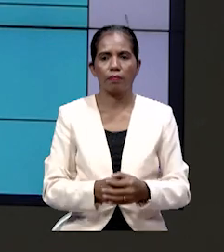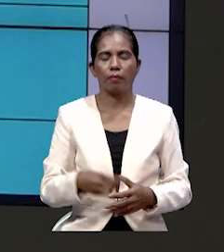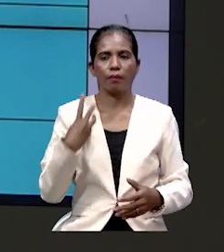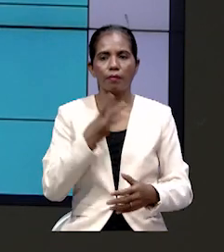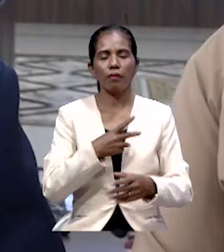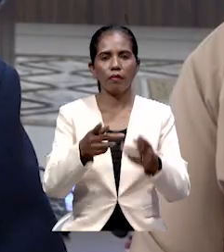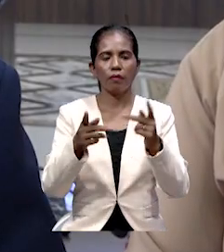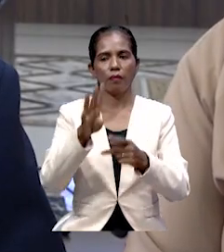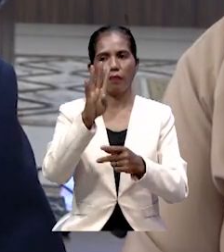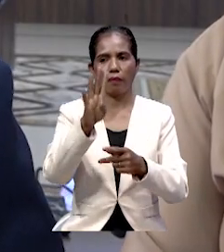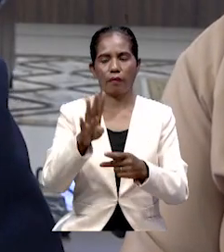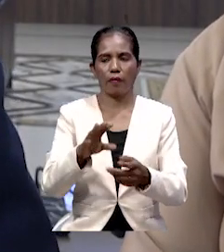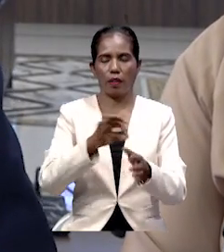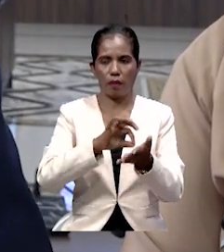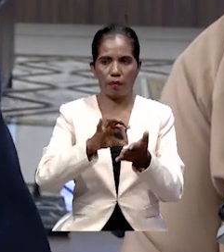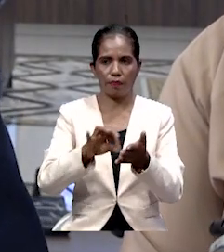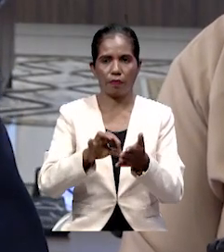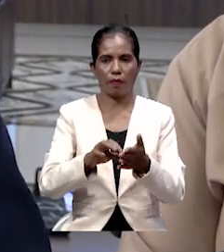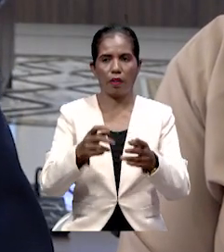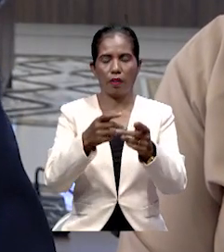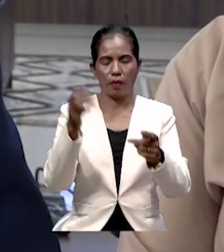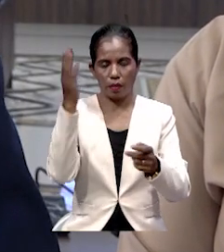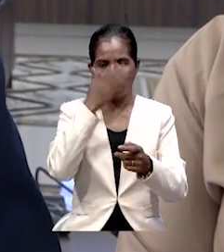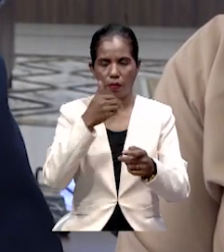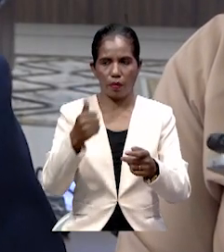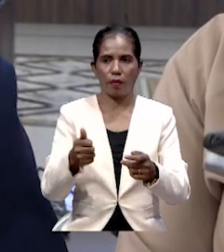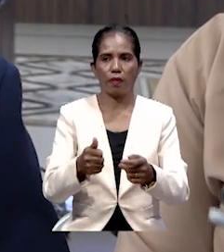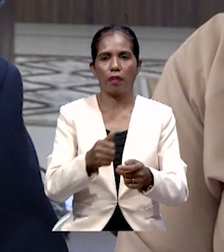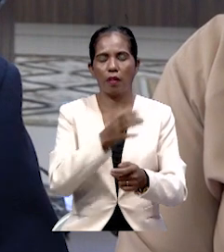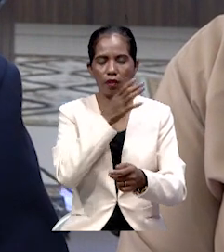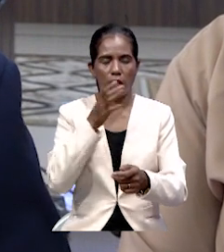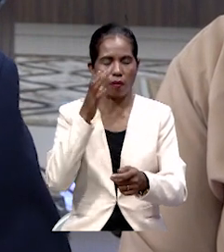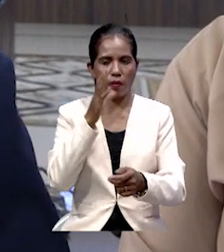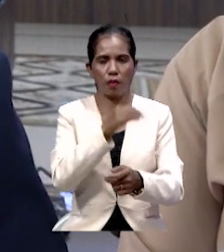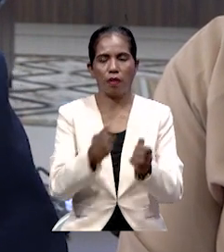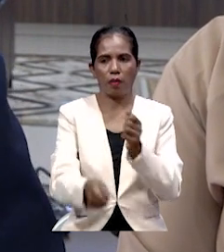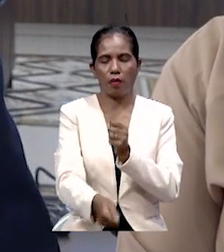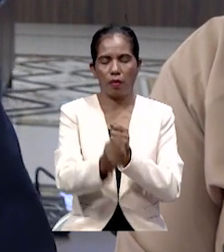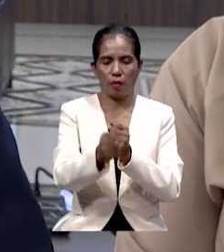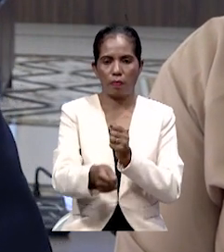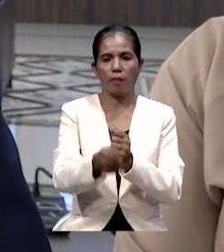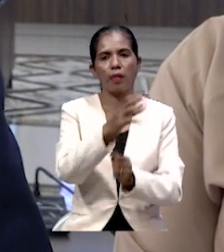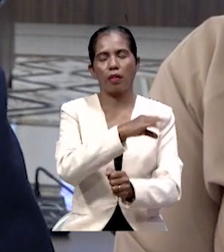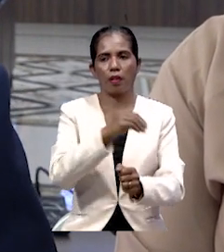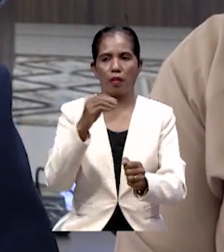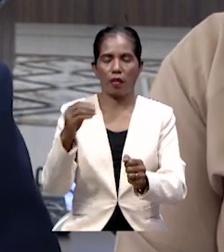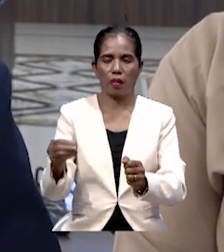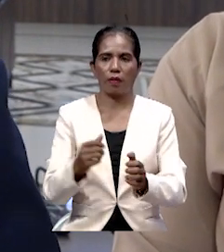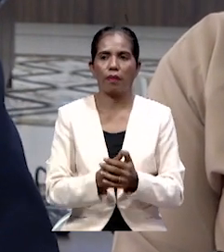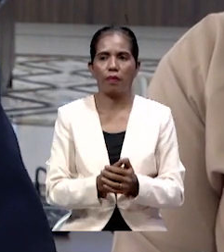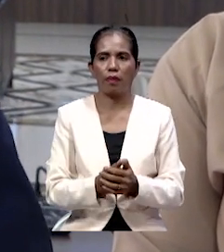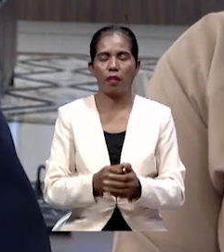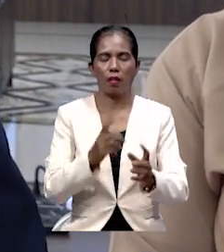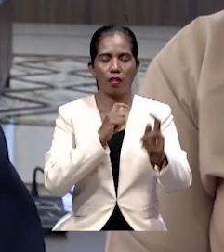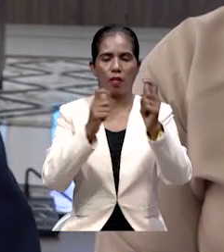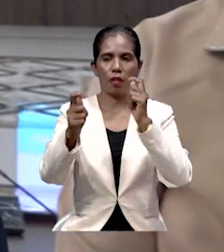hat, nebe maka ohim menciona, ida maka turismo, no hospitalidade, segundo agricultura, pesca, terceiro, com nova conectividade,